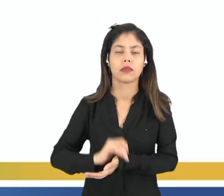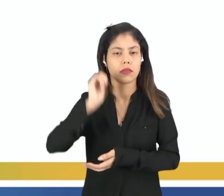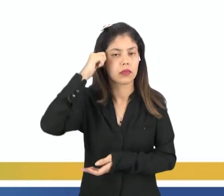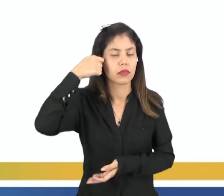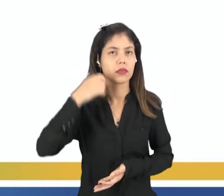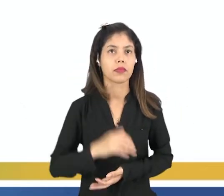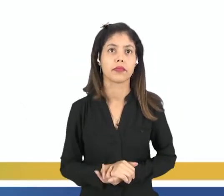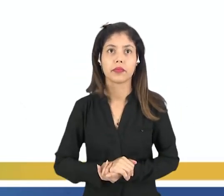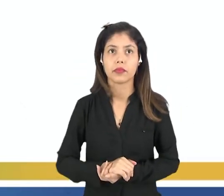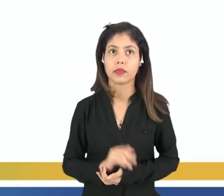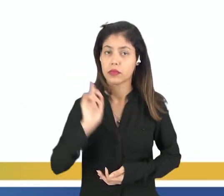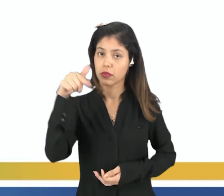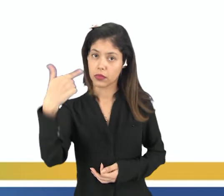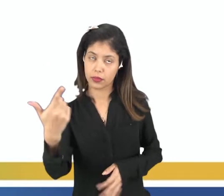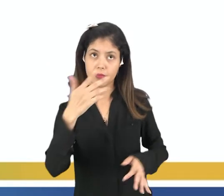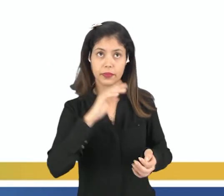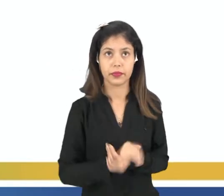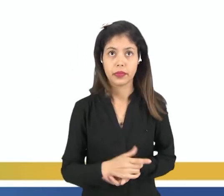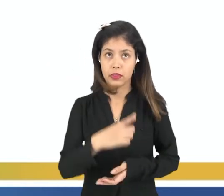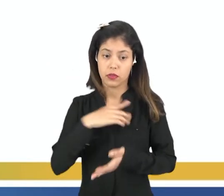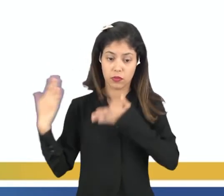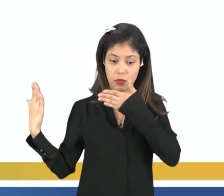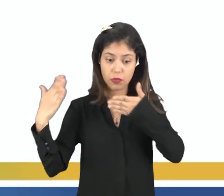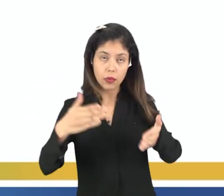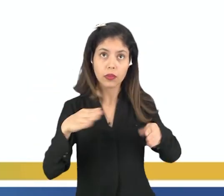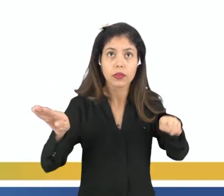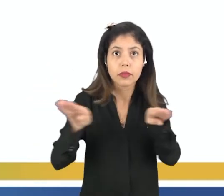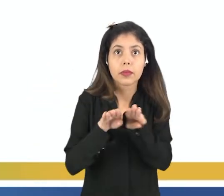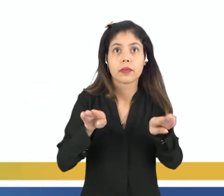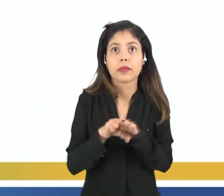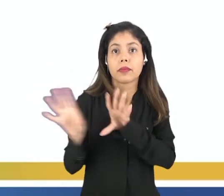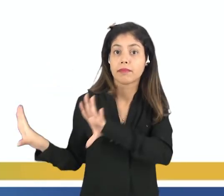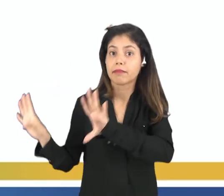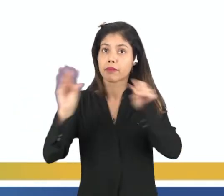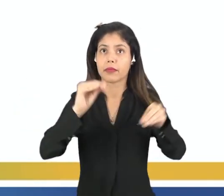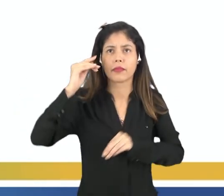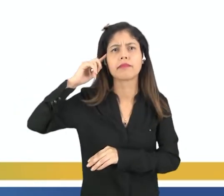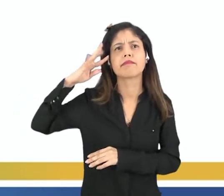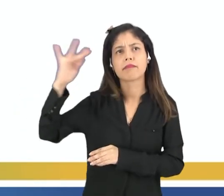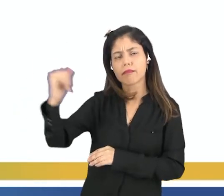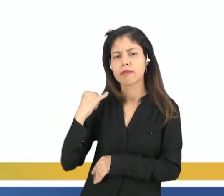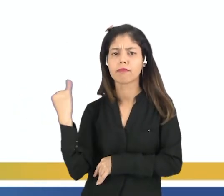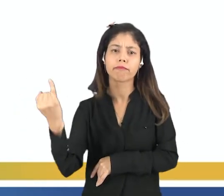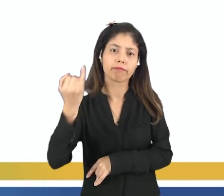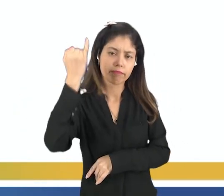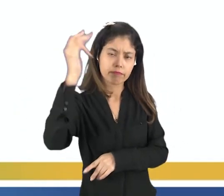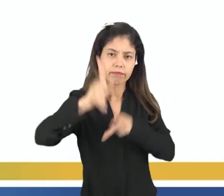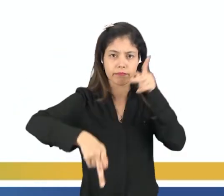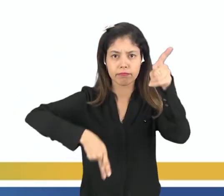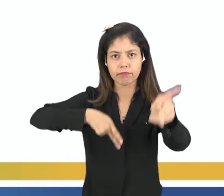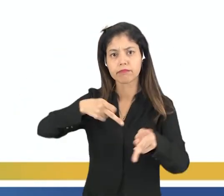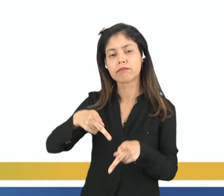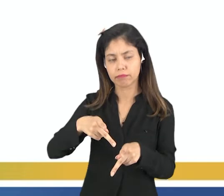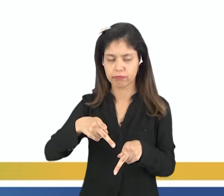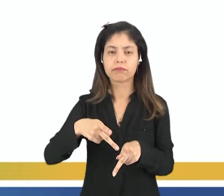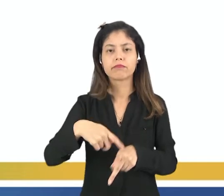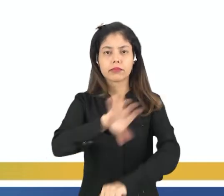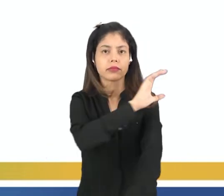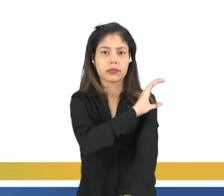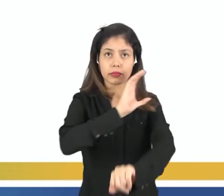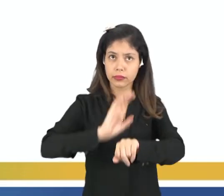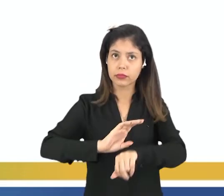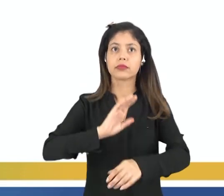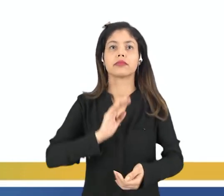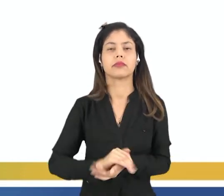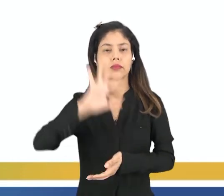negra. Outra consideração, tem como objetivo também trazer como reflexão a importância do povo e